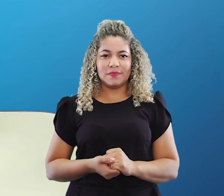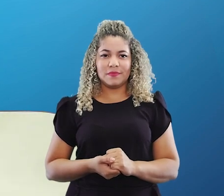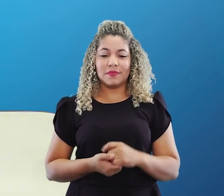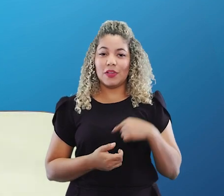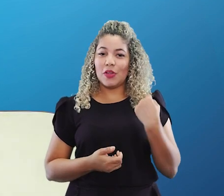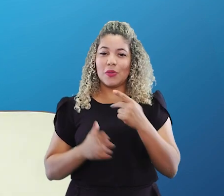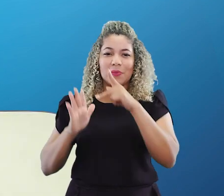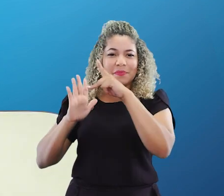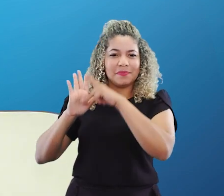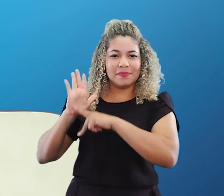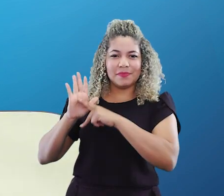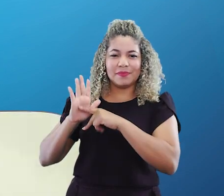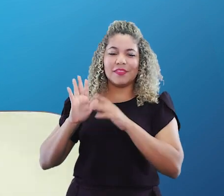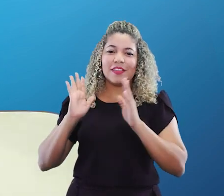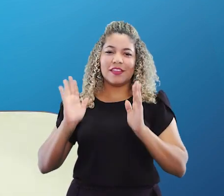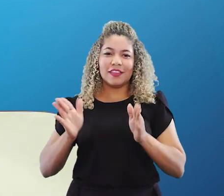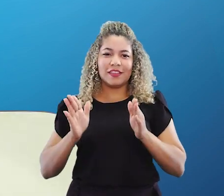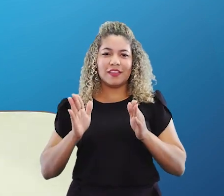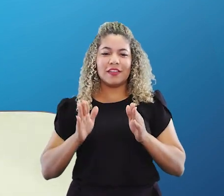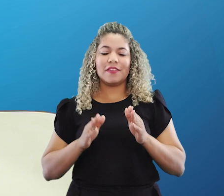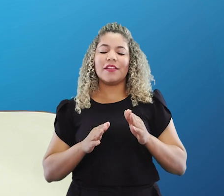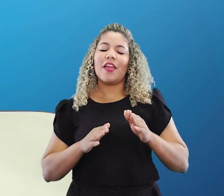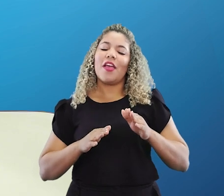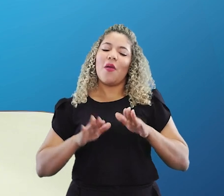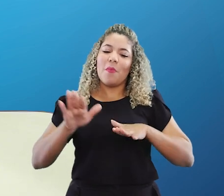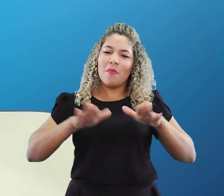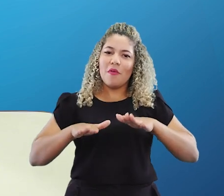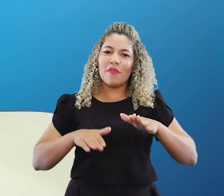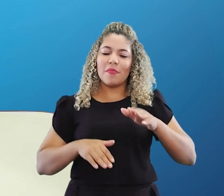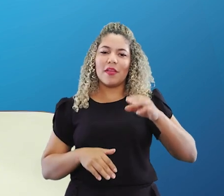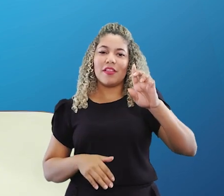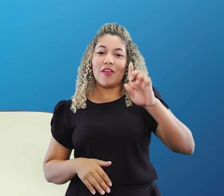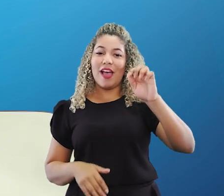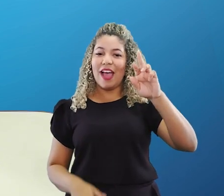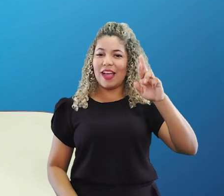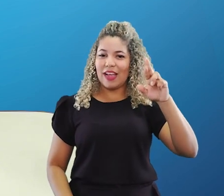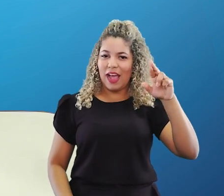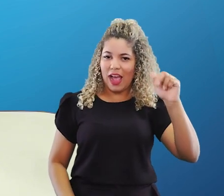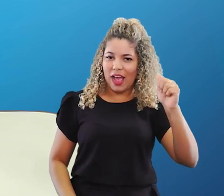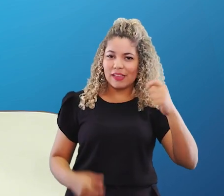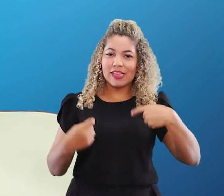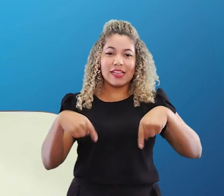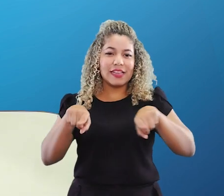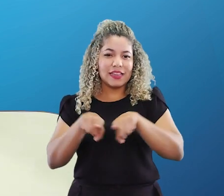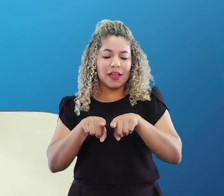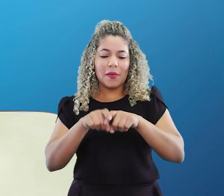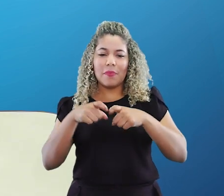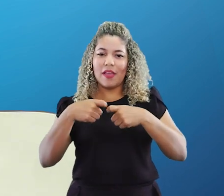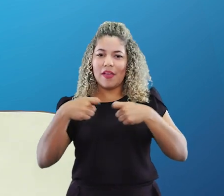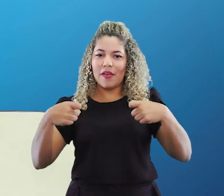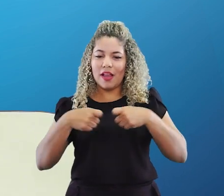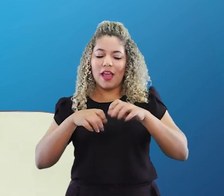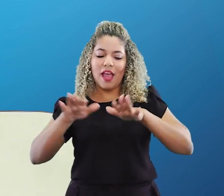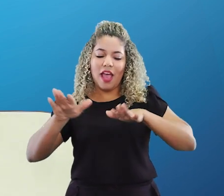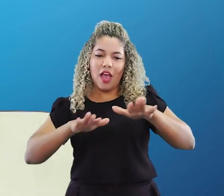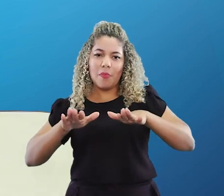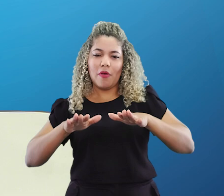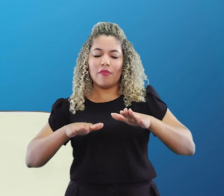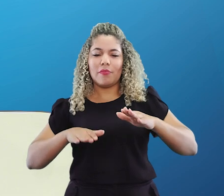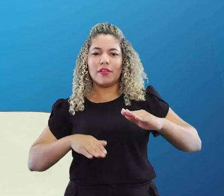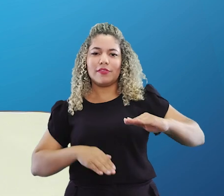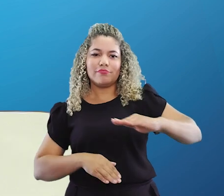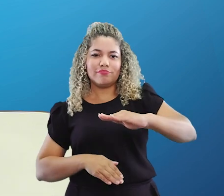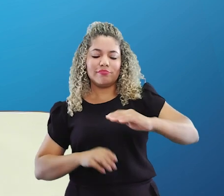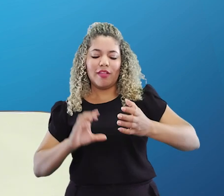Com esse nosso projeto, temos então uma garra móvel com a tensão do elástico e a movimentação das rodas